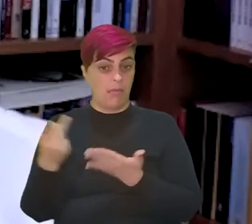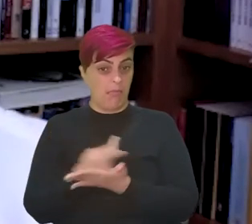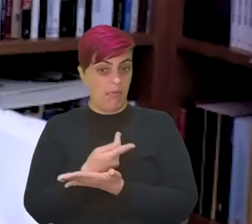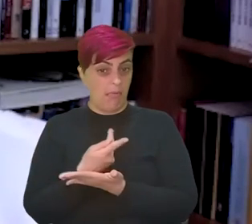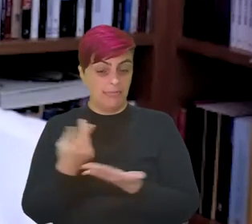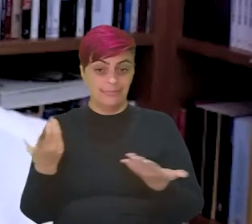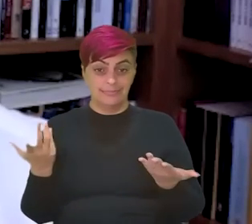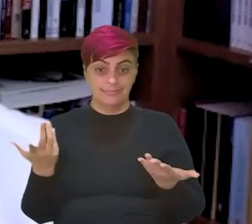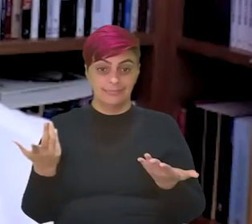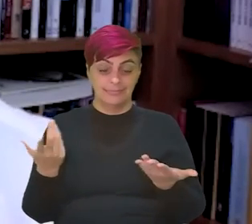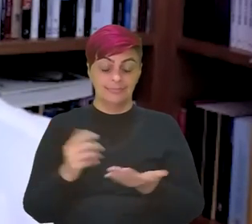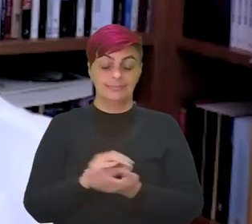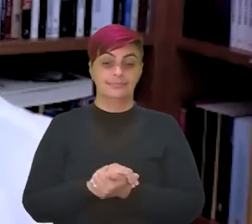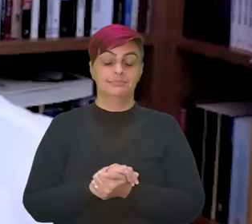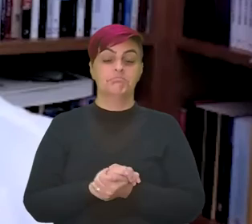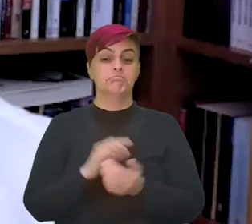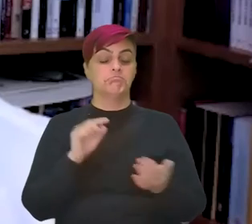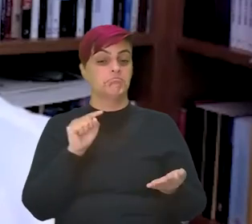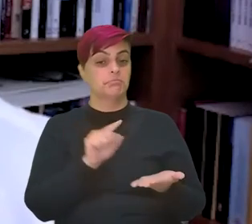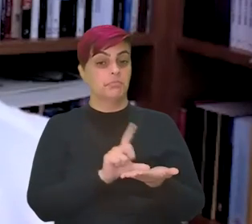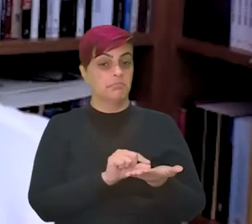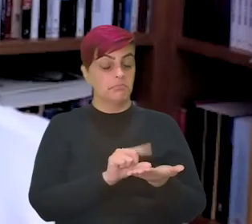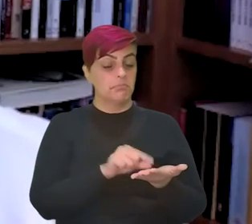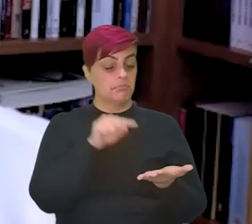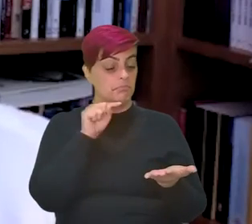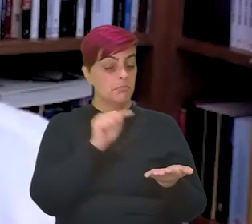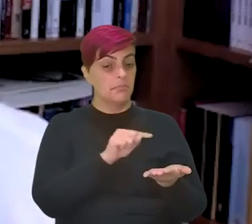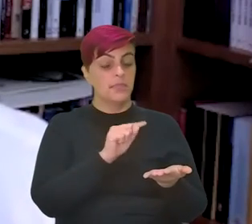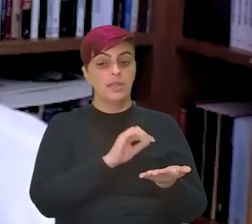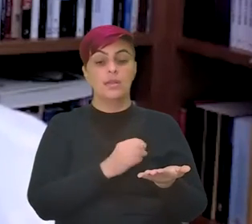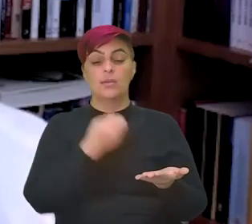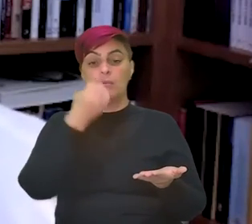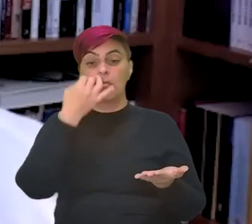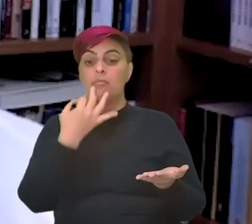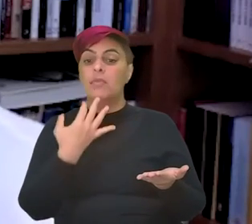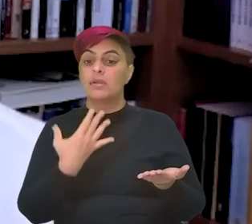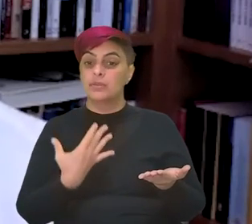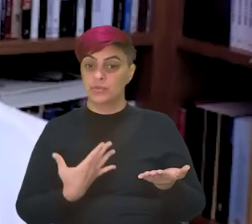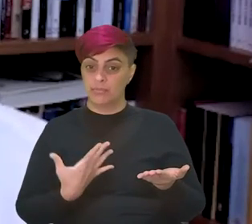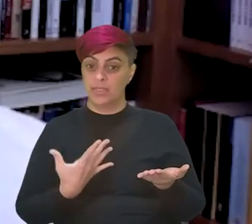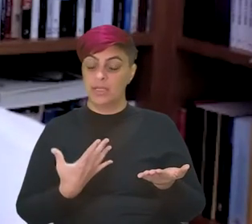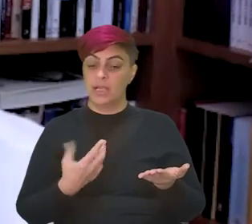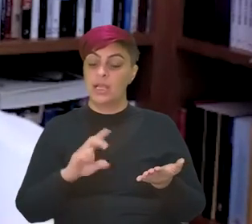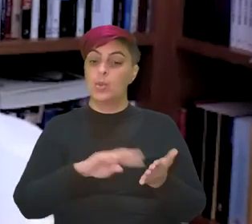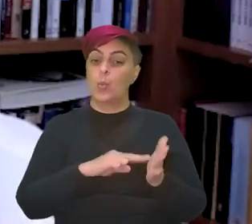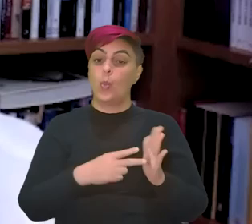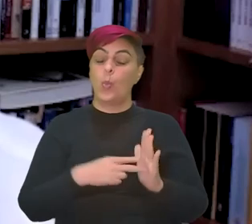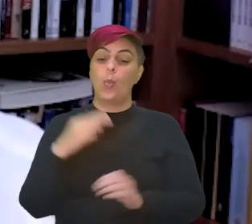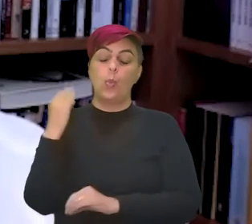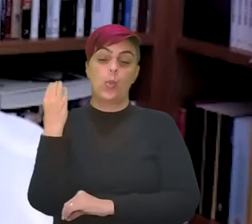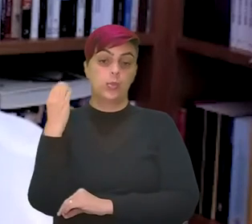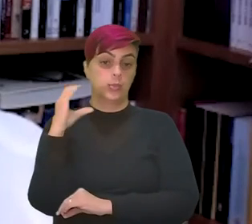a pergunta estava errada. Sim, sim. Né? E ele vai dizer, seguindo a definição dele do que é